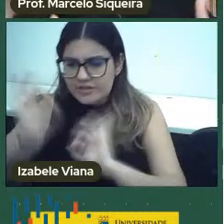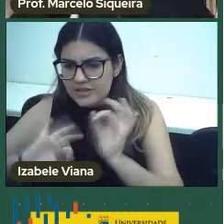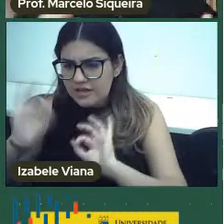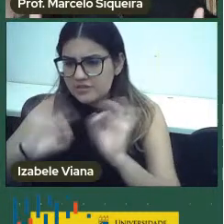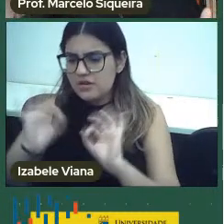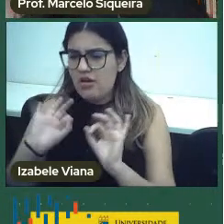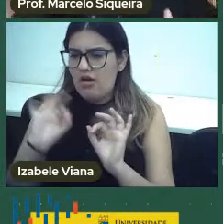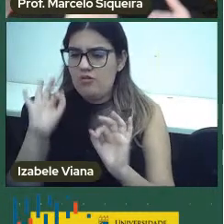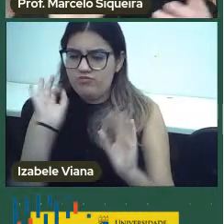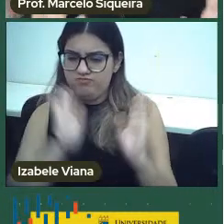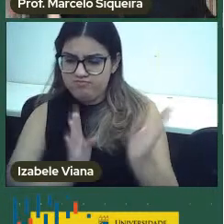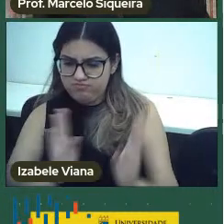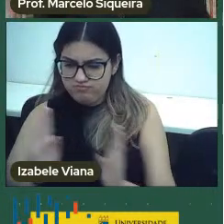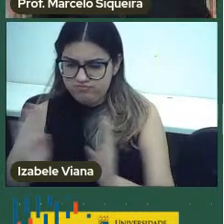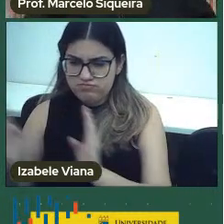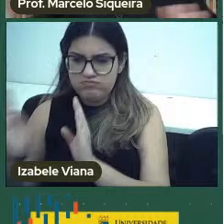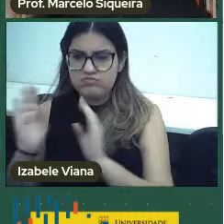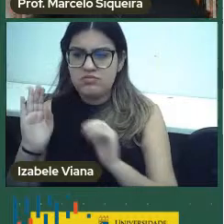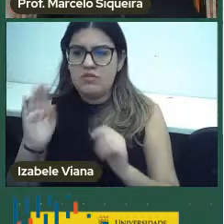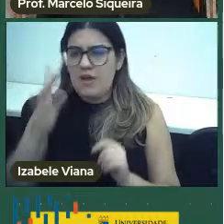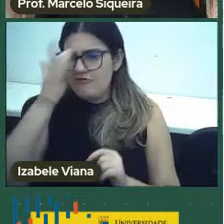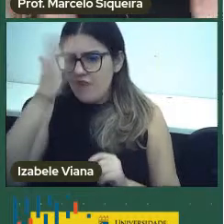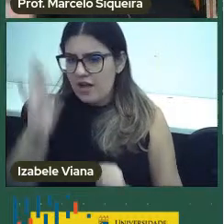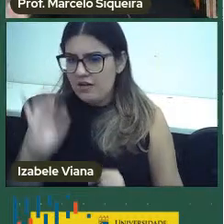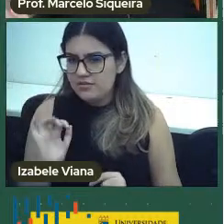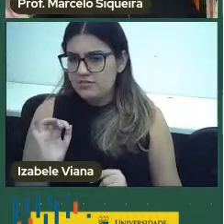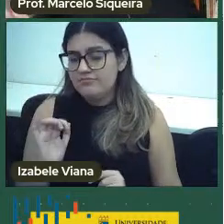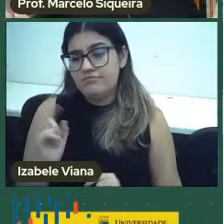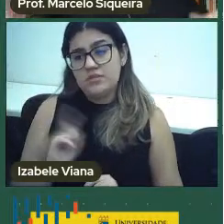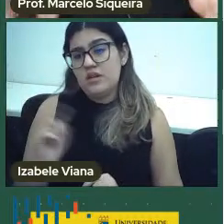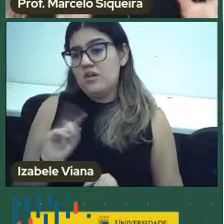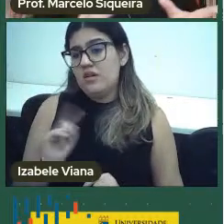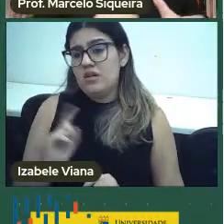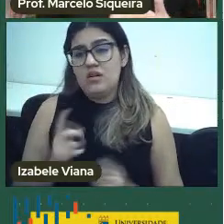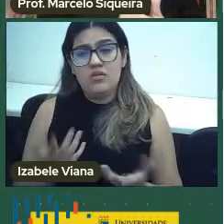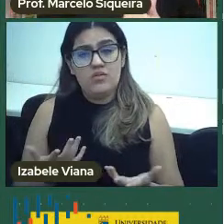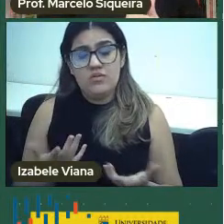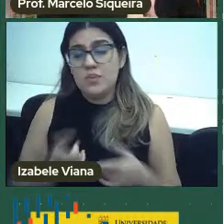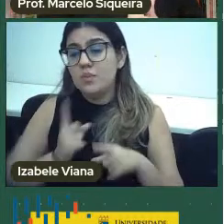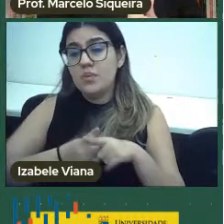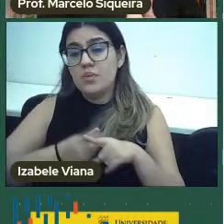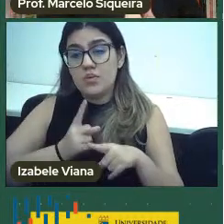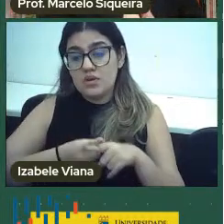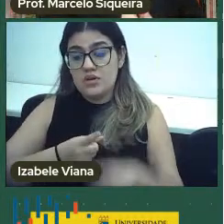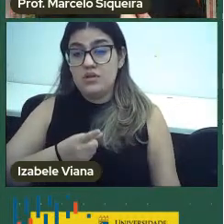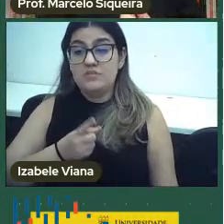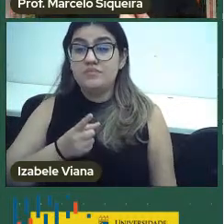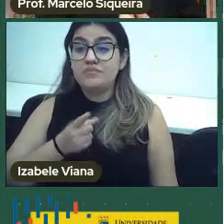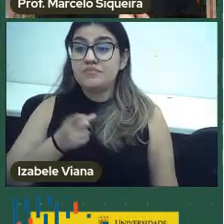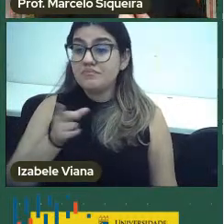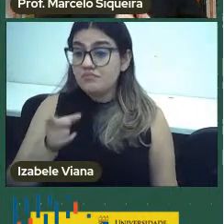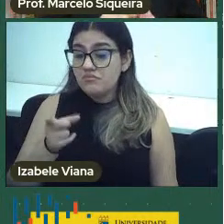facilitar a busca, vai facilitar... Não, gente, não. Porque aí eu simplesmente